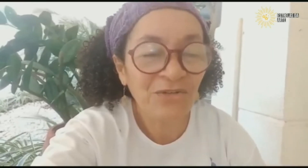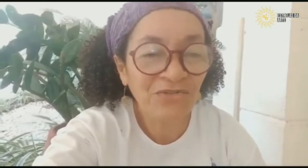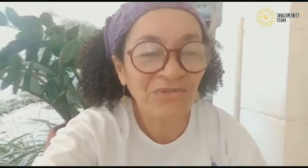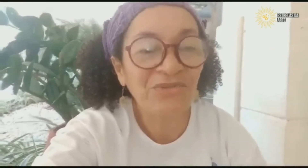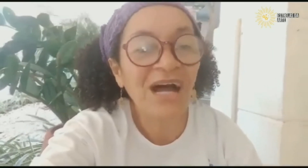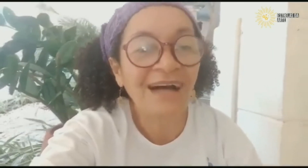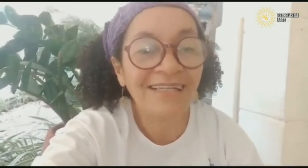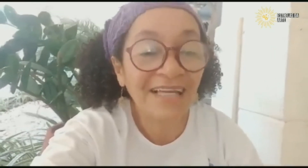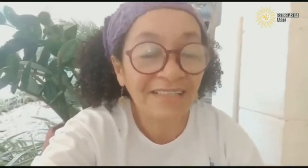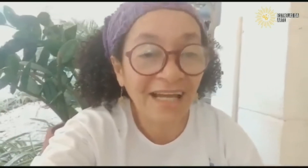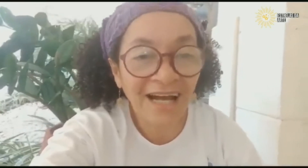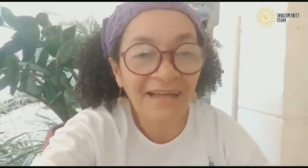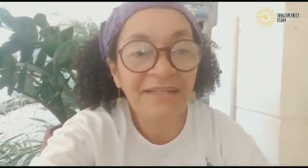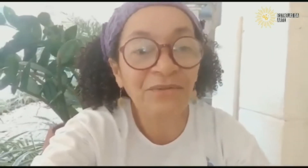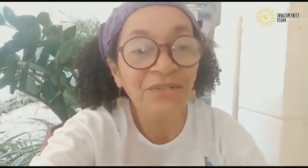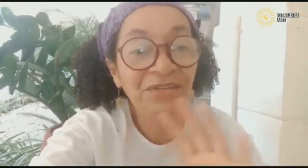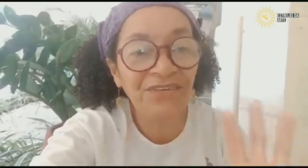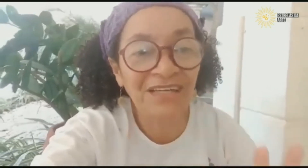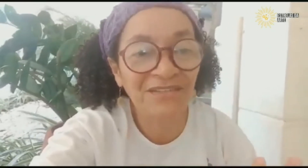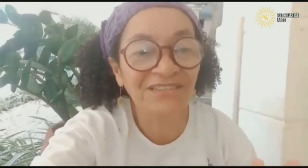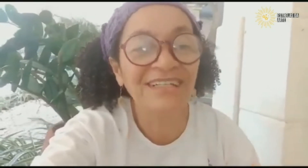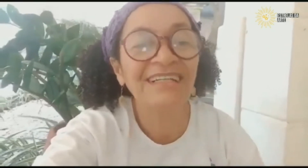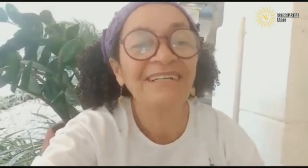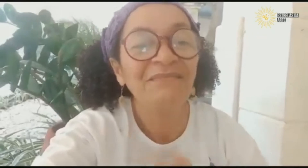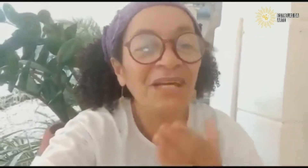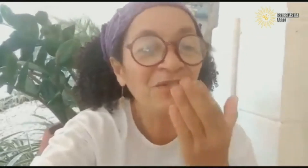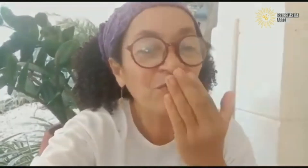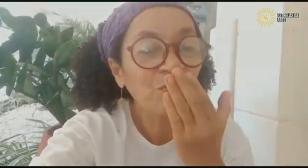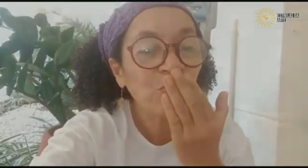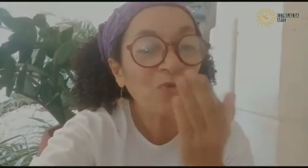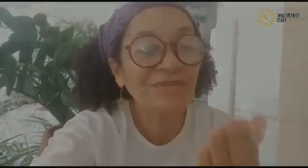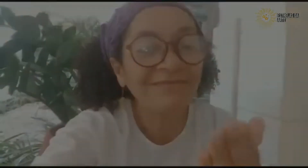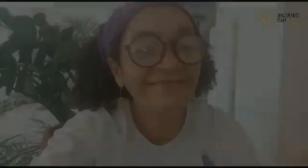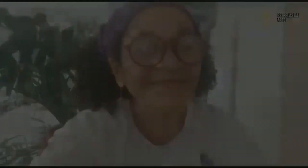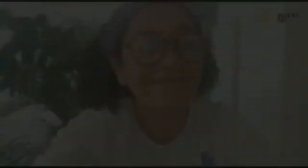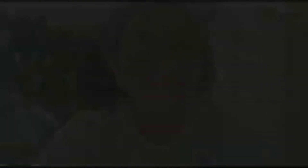estamos aqui junto, aqui na Terra e no Universo. Beijo.